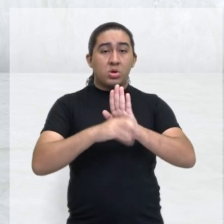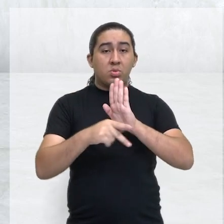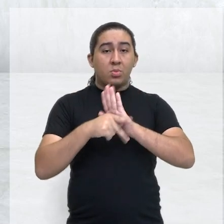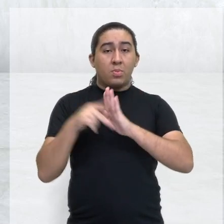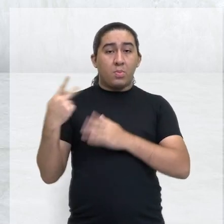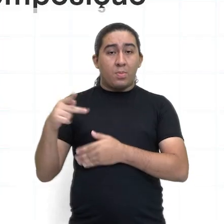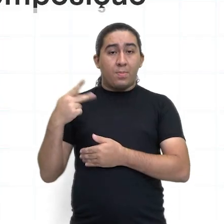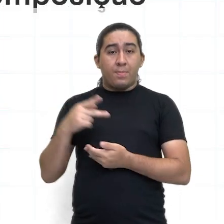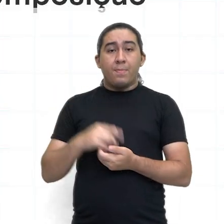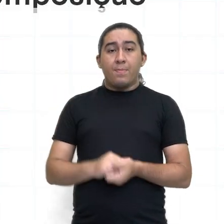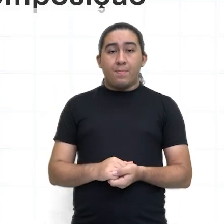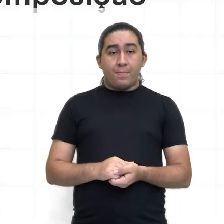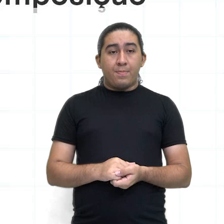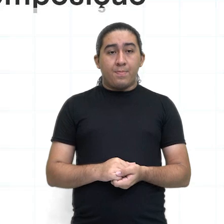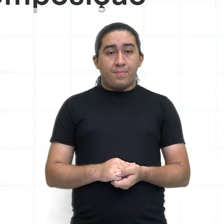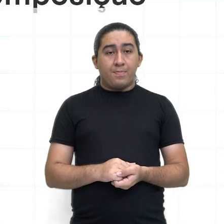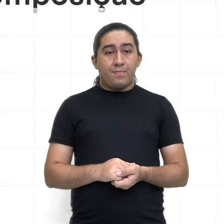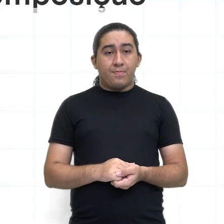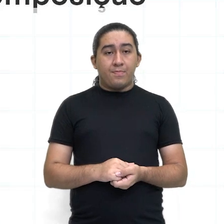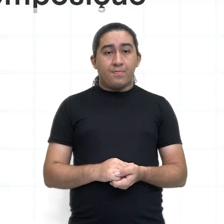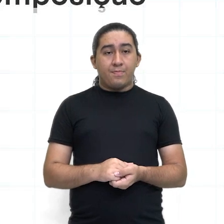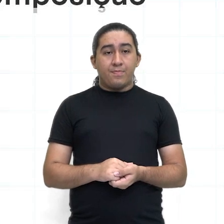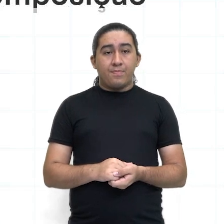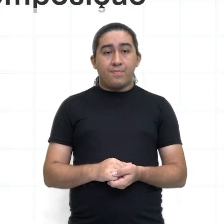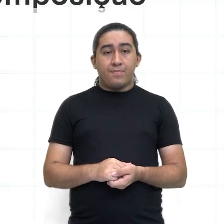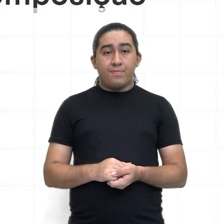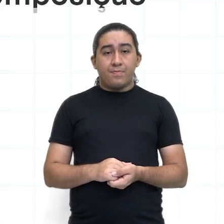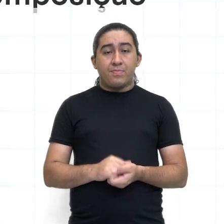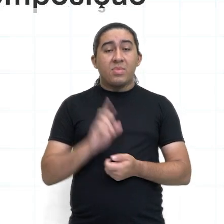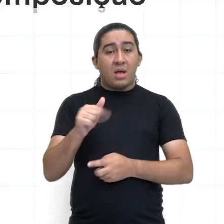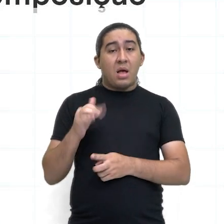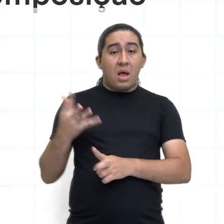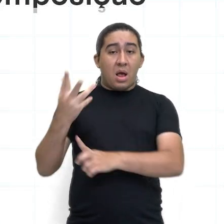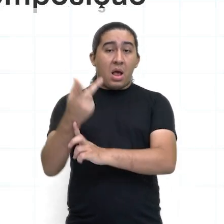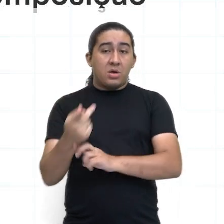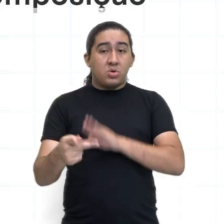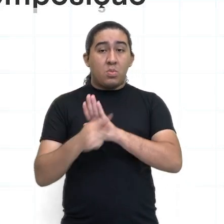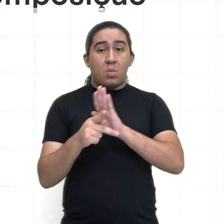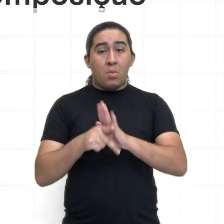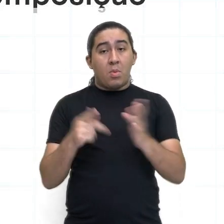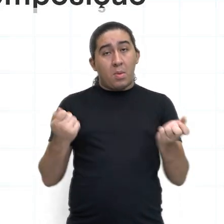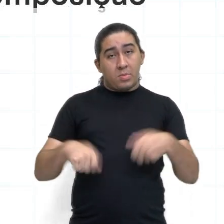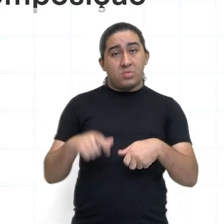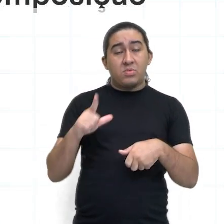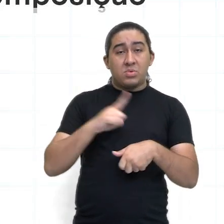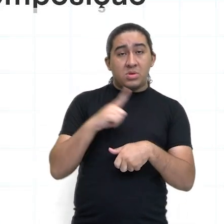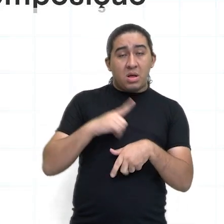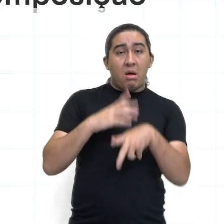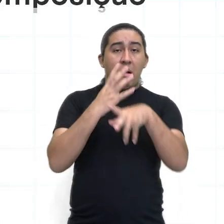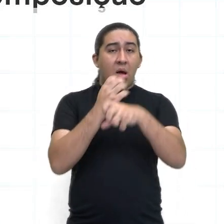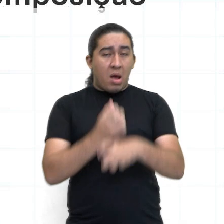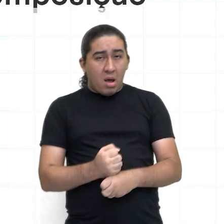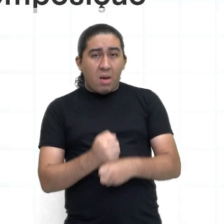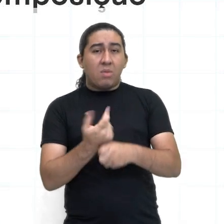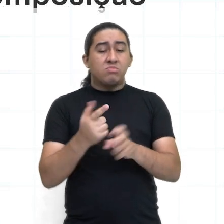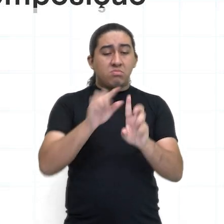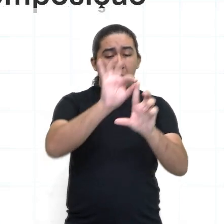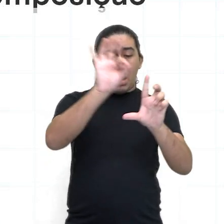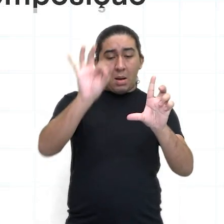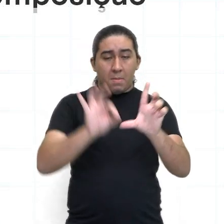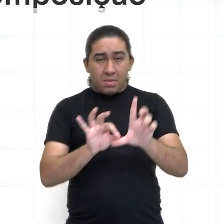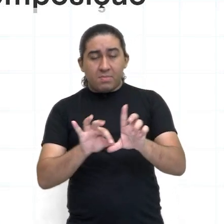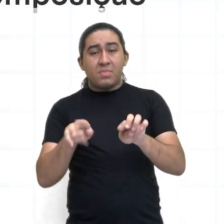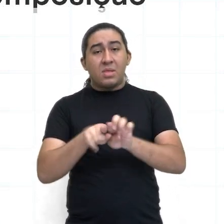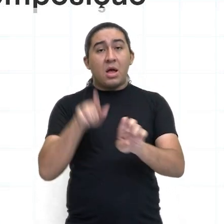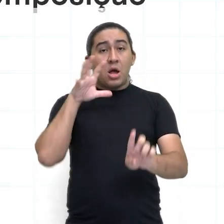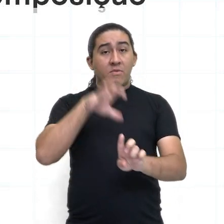vamos ver o conceito do geometria, tá? O abstracionismo geométrico é a arte abstrata geométrica que teve